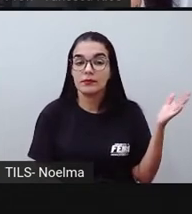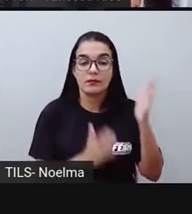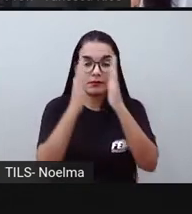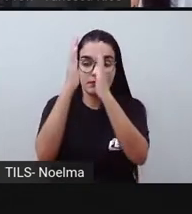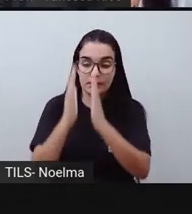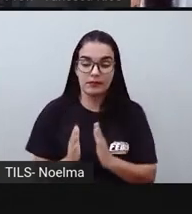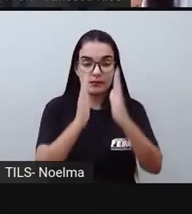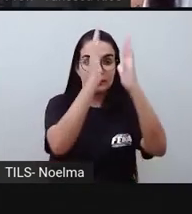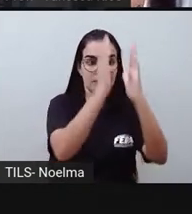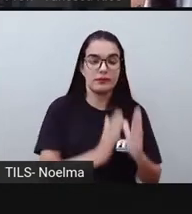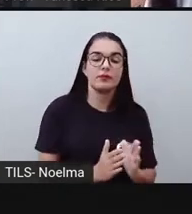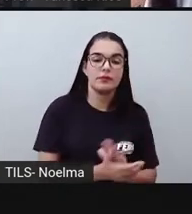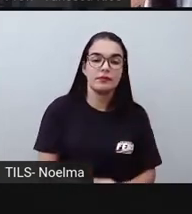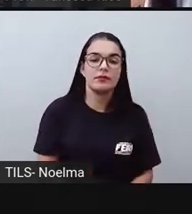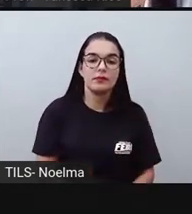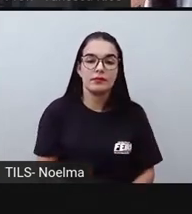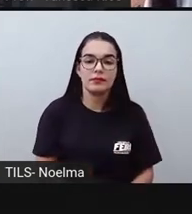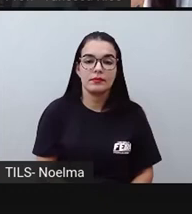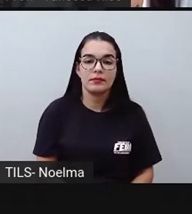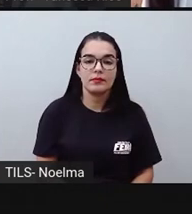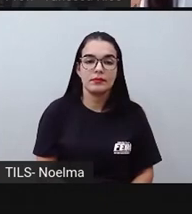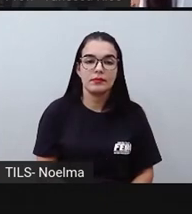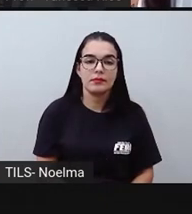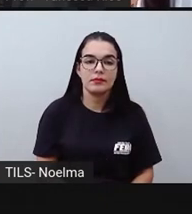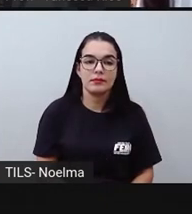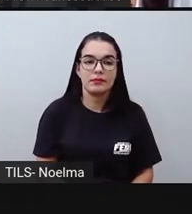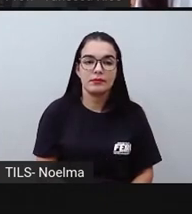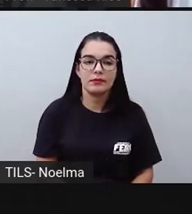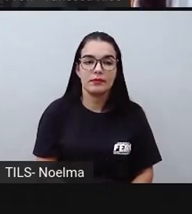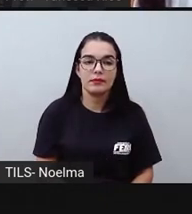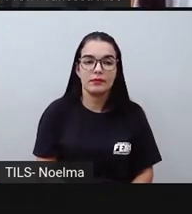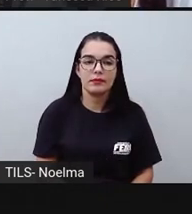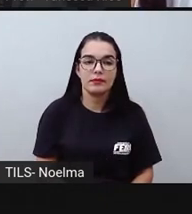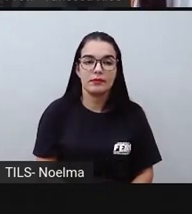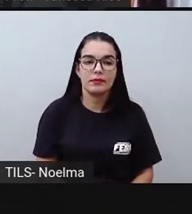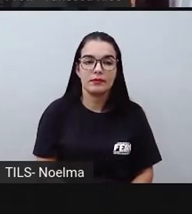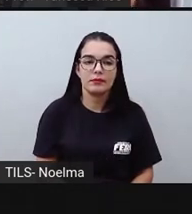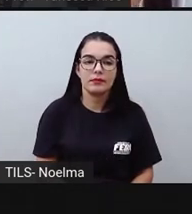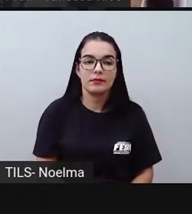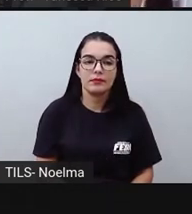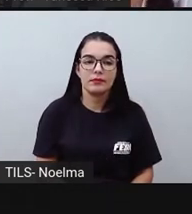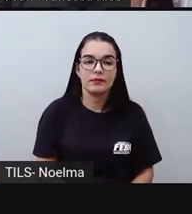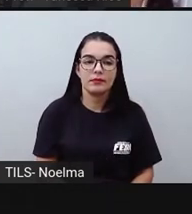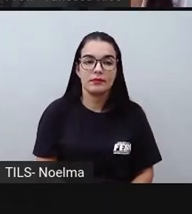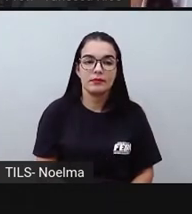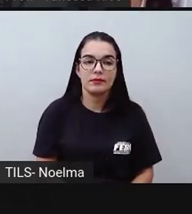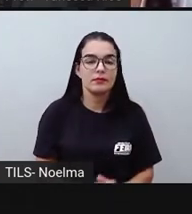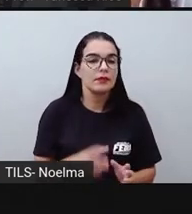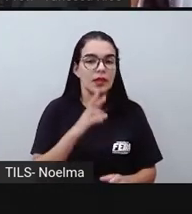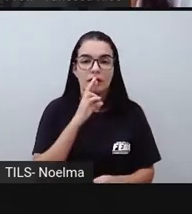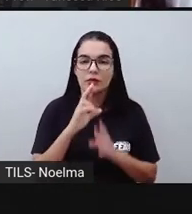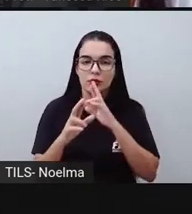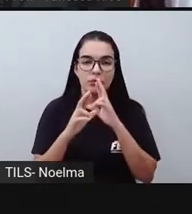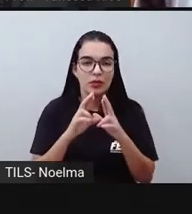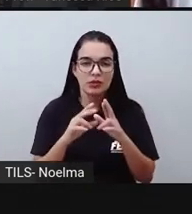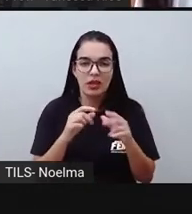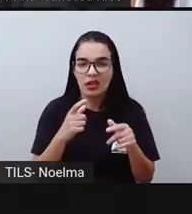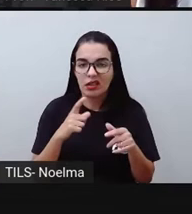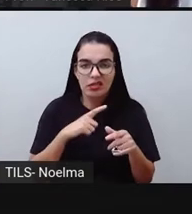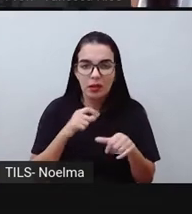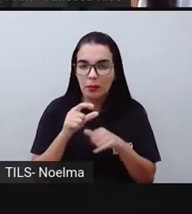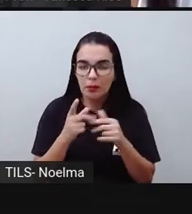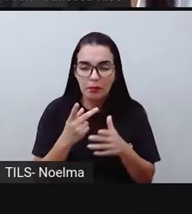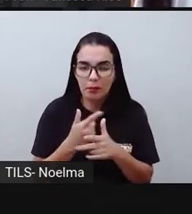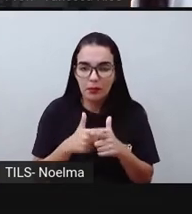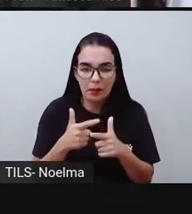aí, novamente, a gente coloca o valor maior, né, acima do valor menor. Interfere no resultado, Pró? Não. Mas